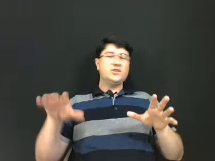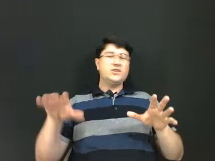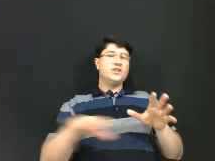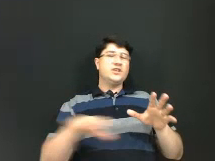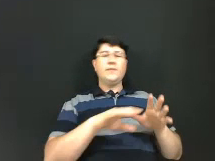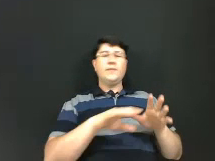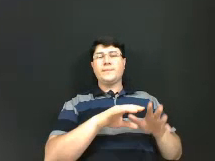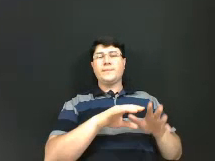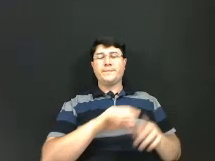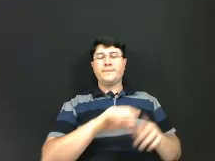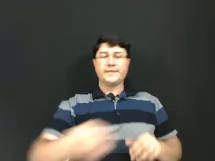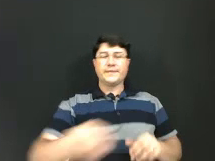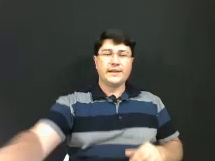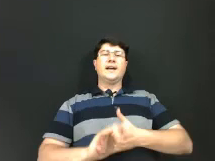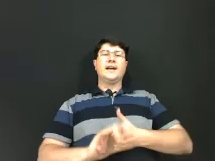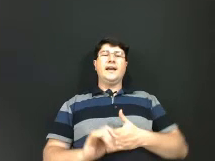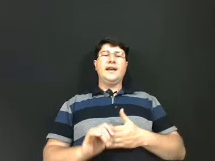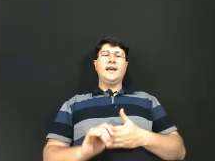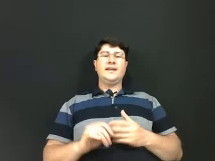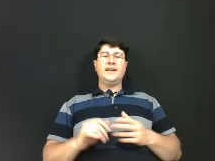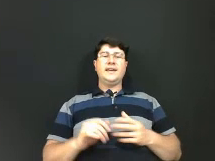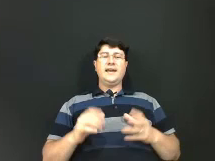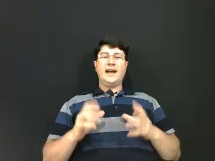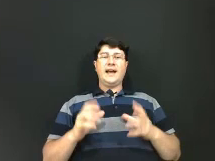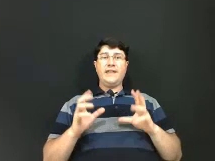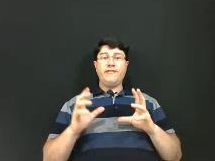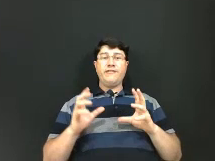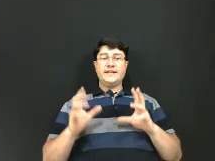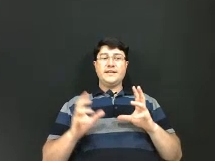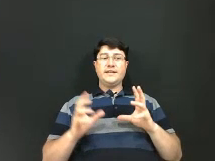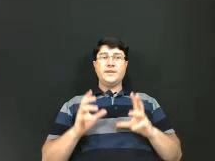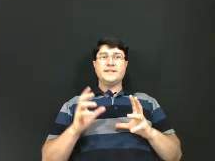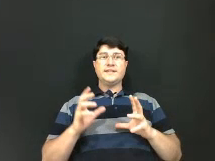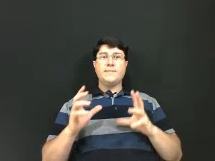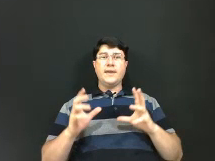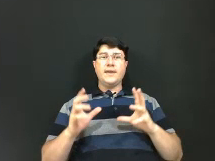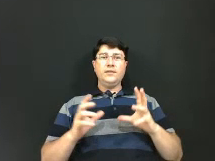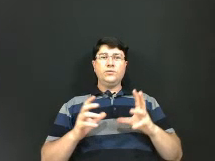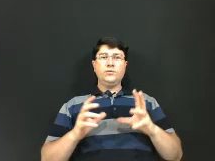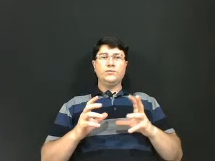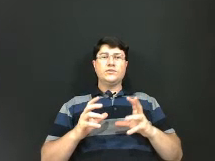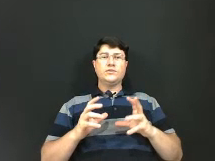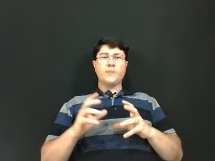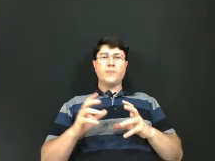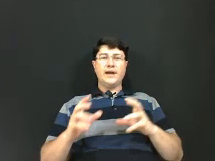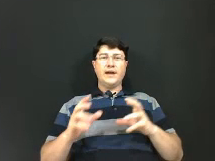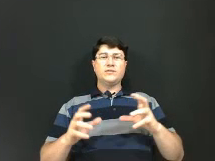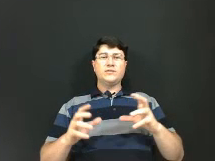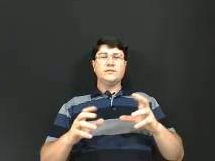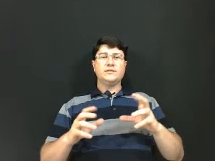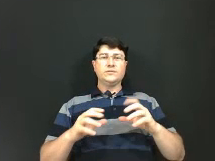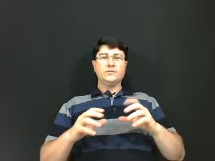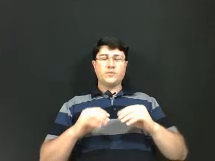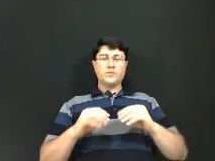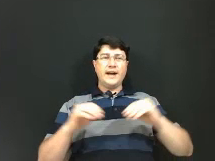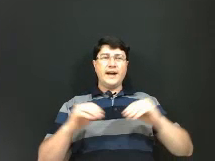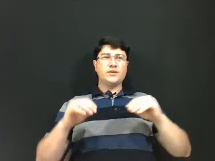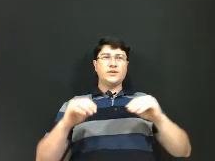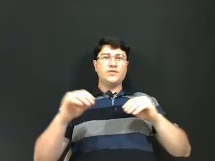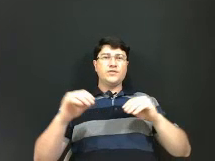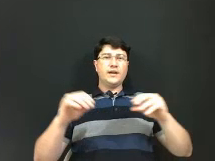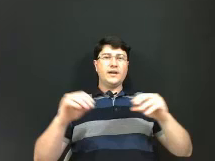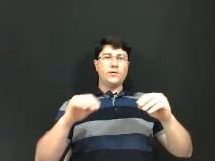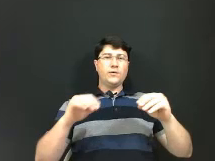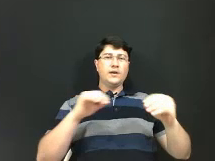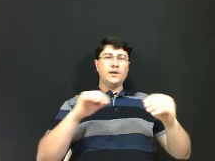os pontos, a gente cria um mapa. É que a referência de conhecimento do espaço,